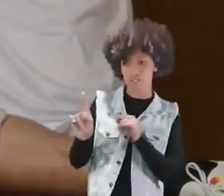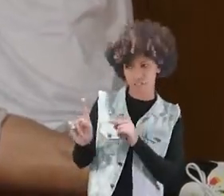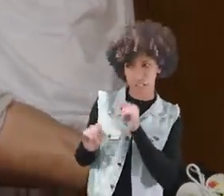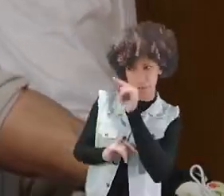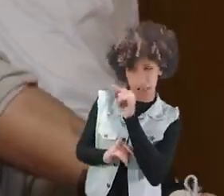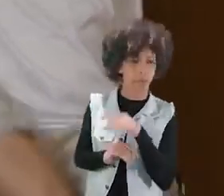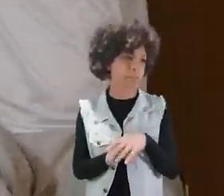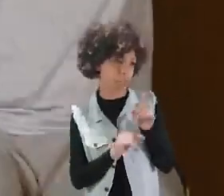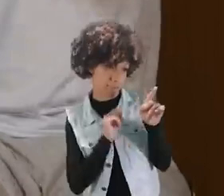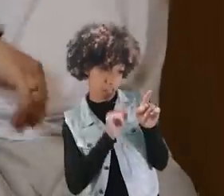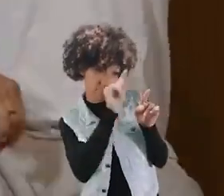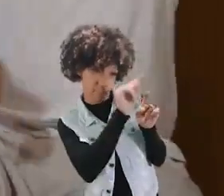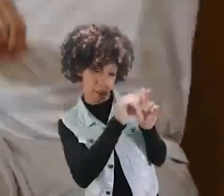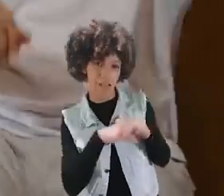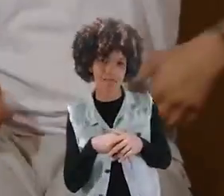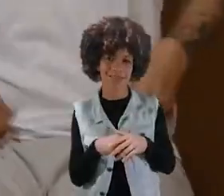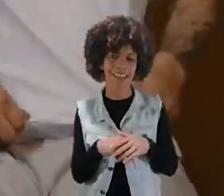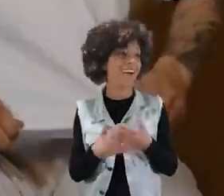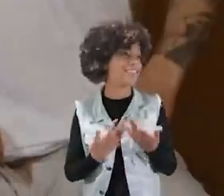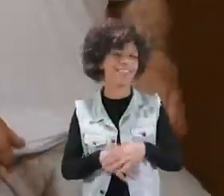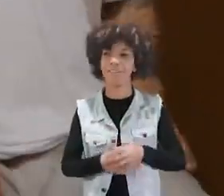vão por ali aí Abriu o botão da camisa da raça por baixo